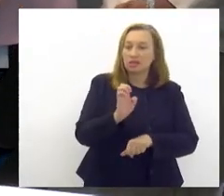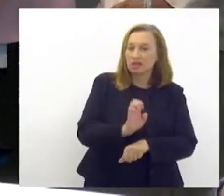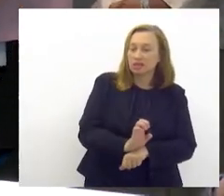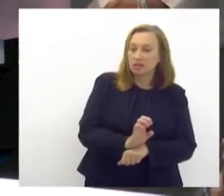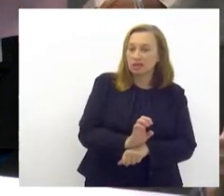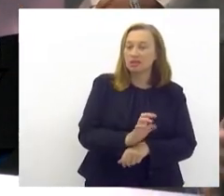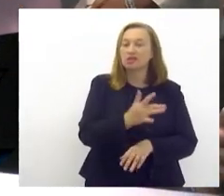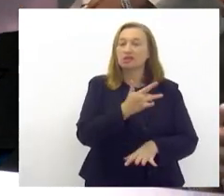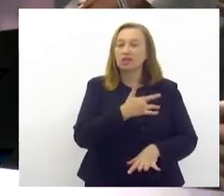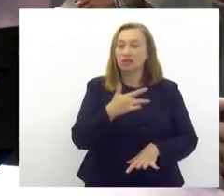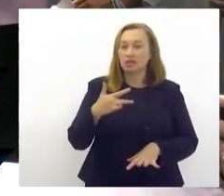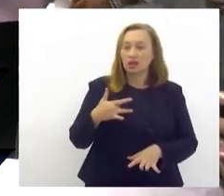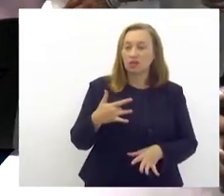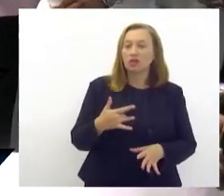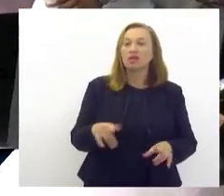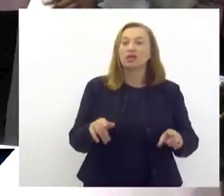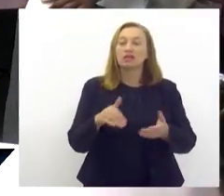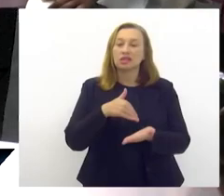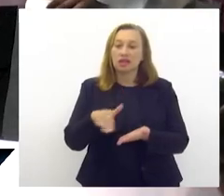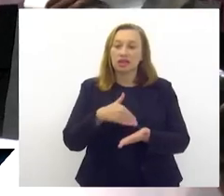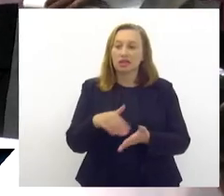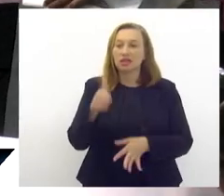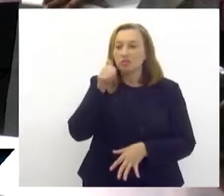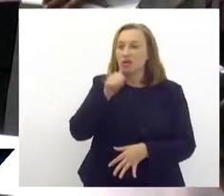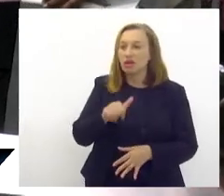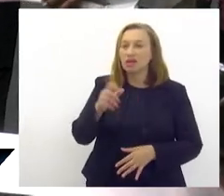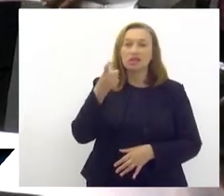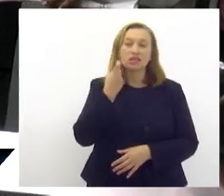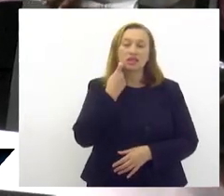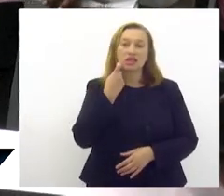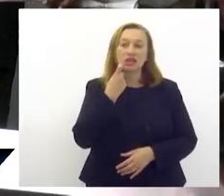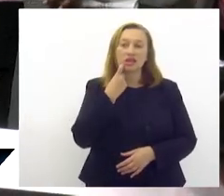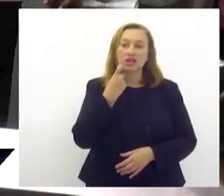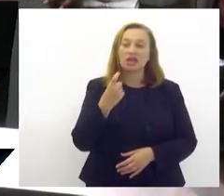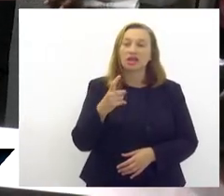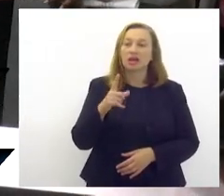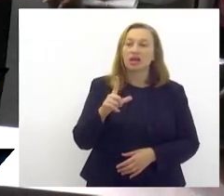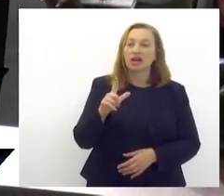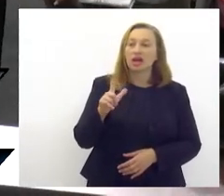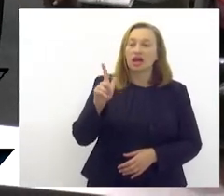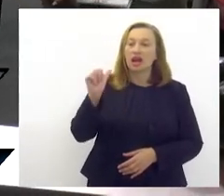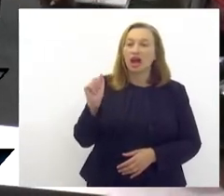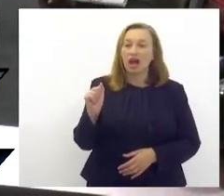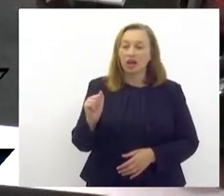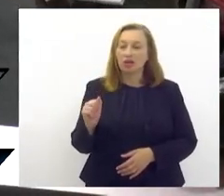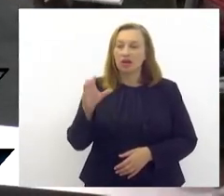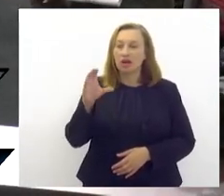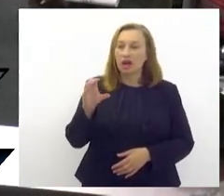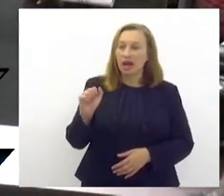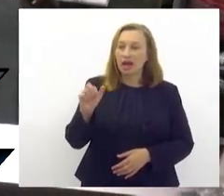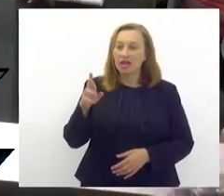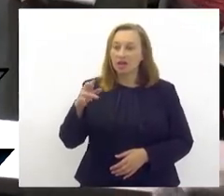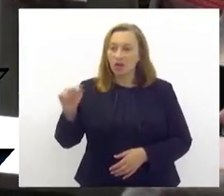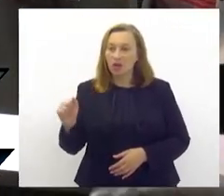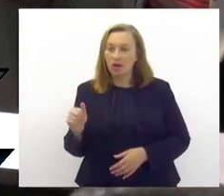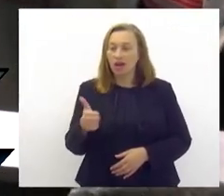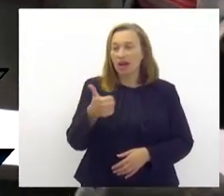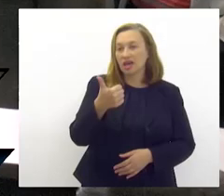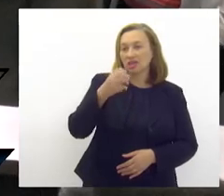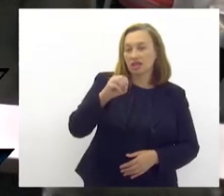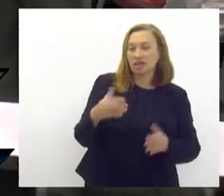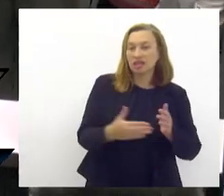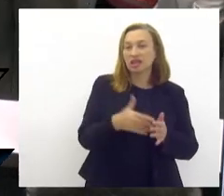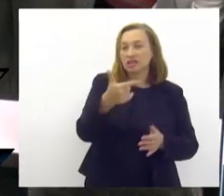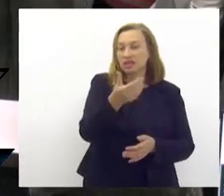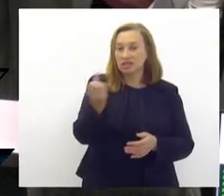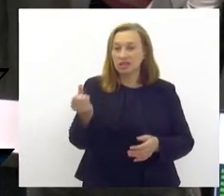a Secretaria de Mulheres, na sexta-feira, no Largo da Carioca, das 10 às 17 horas, onde serão feitos